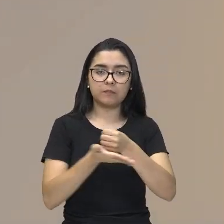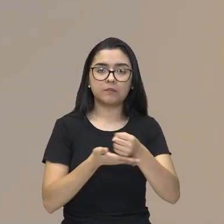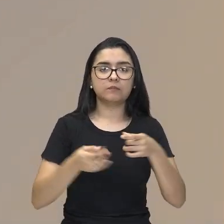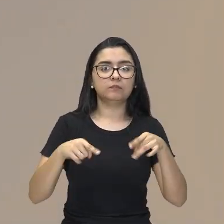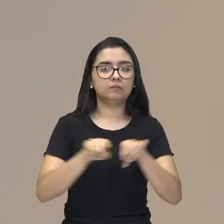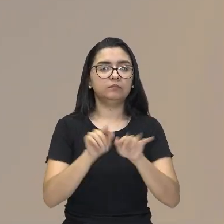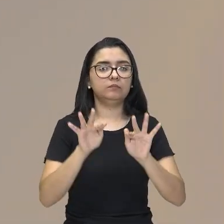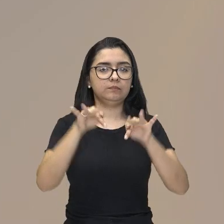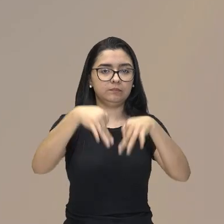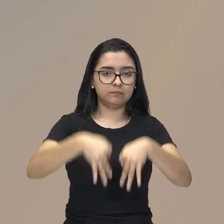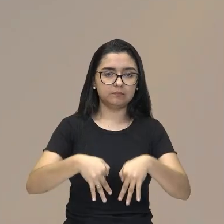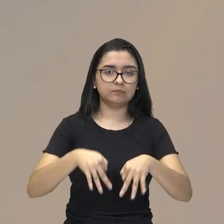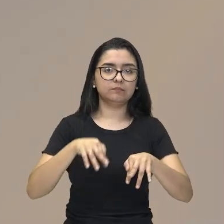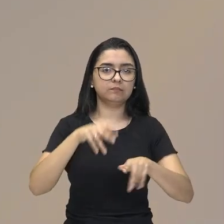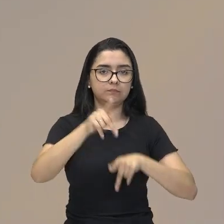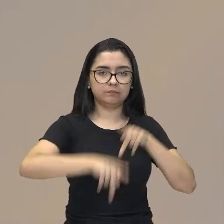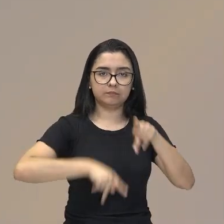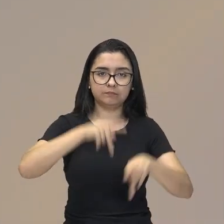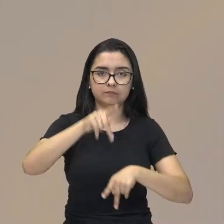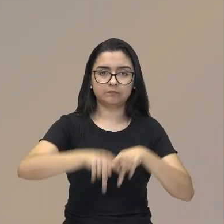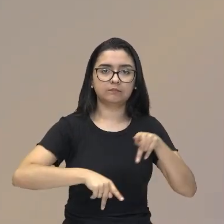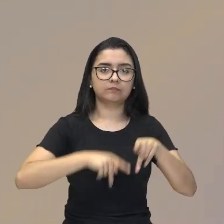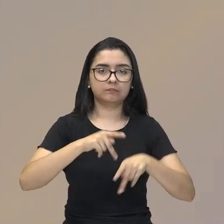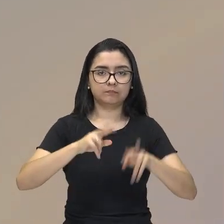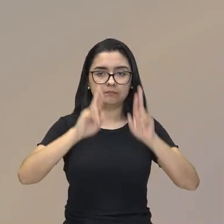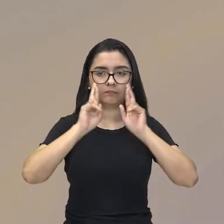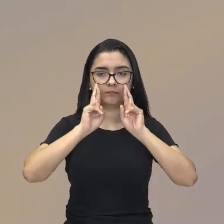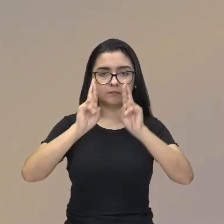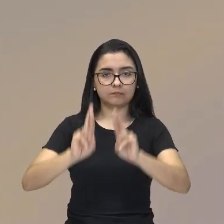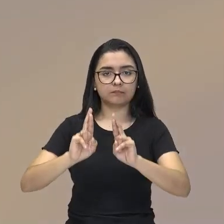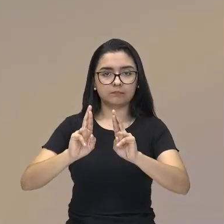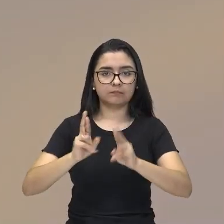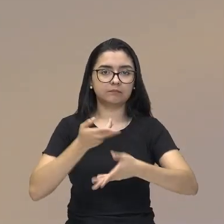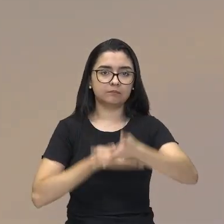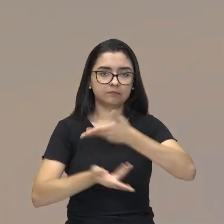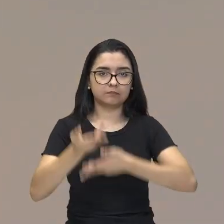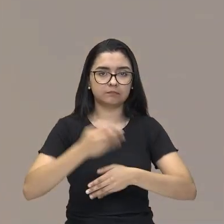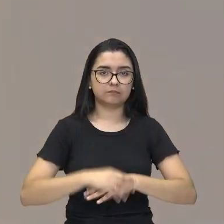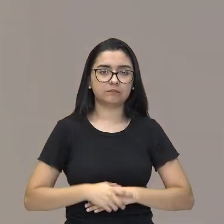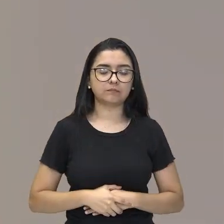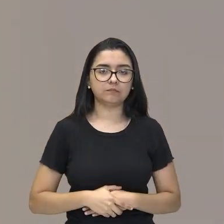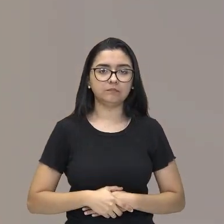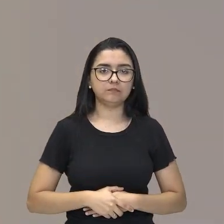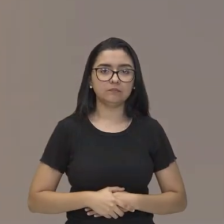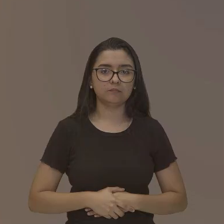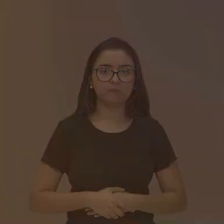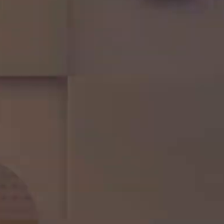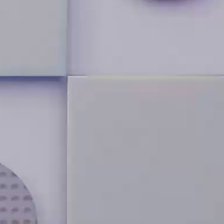fim também da humanidade. Respeitar ao irmão e à irmã.